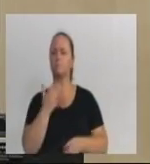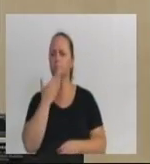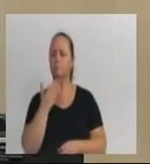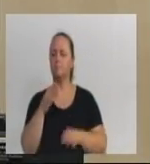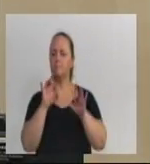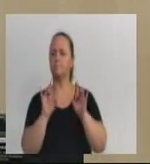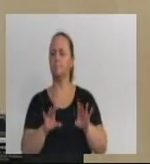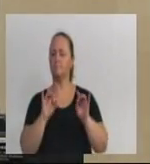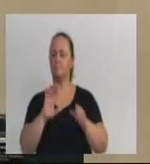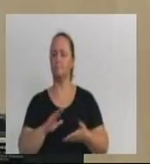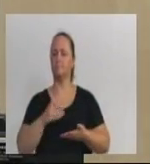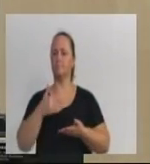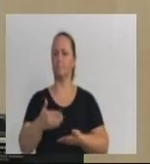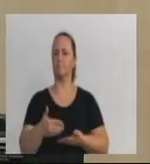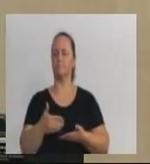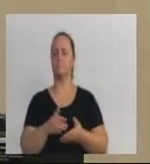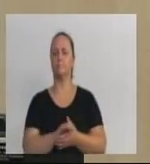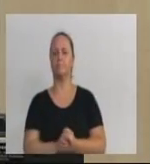que especifica.